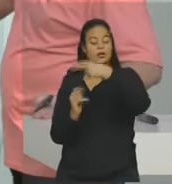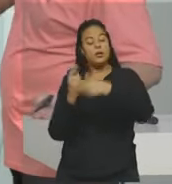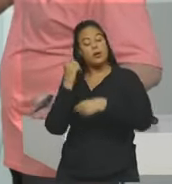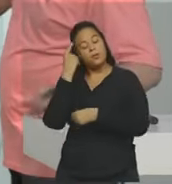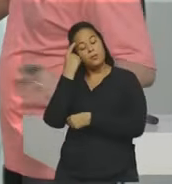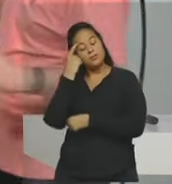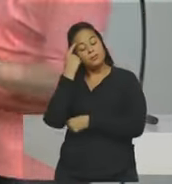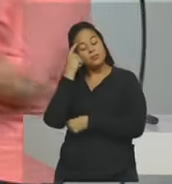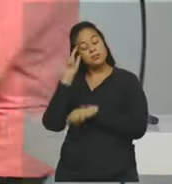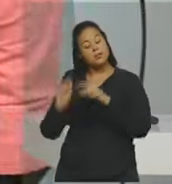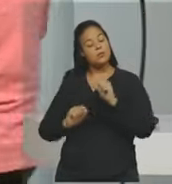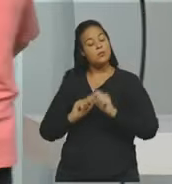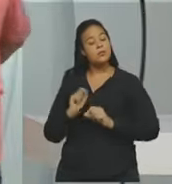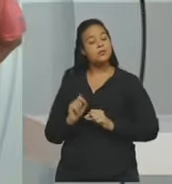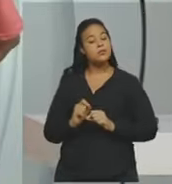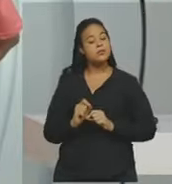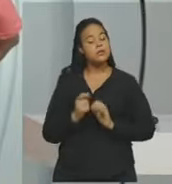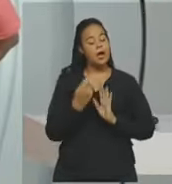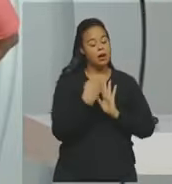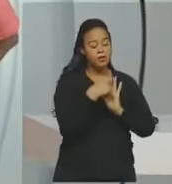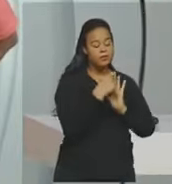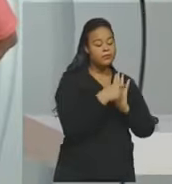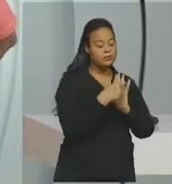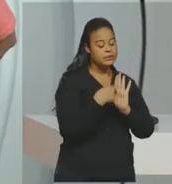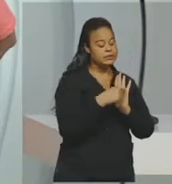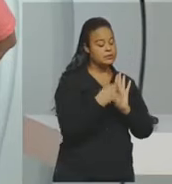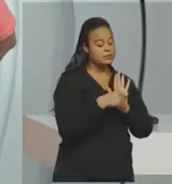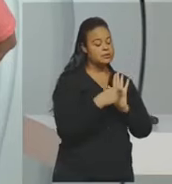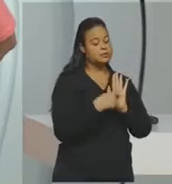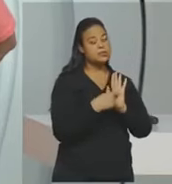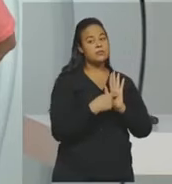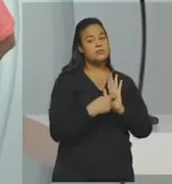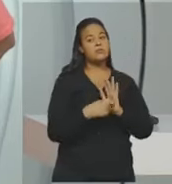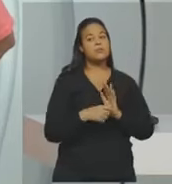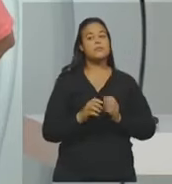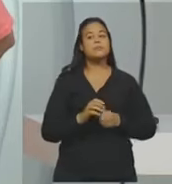pensar? Eu vou escrever aqui, vou chamar de I1